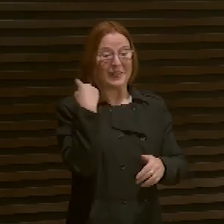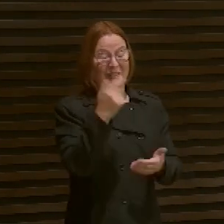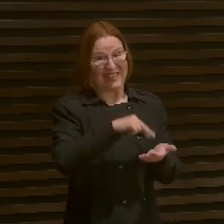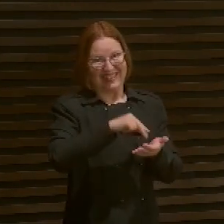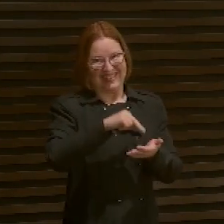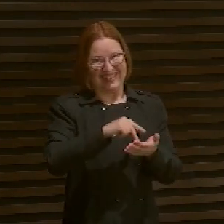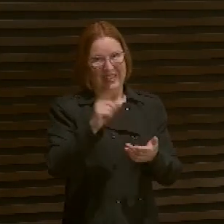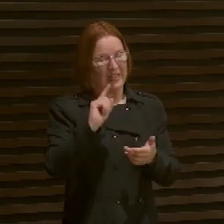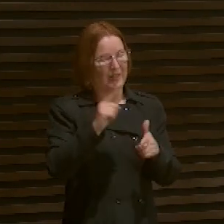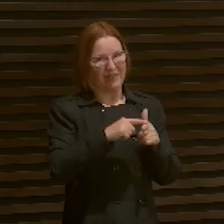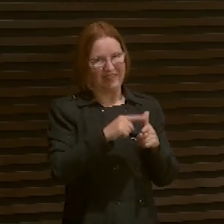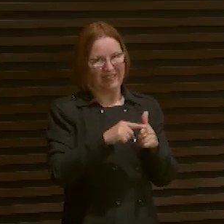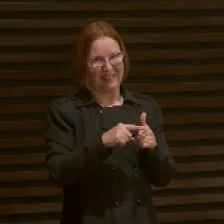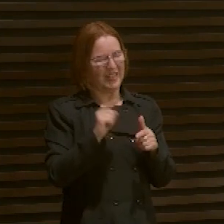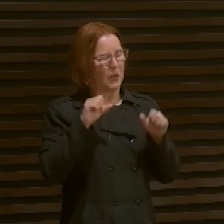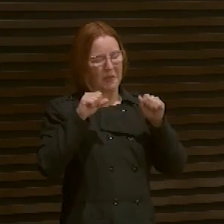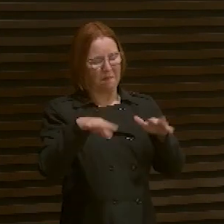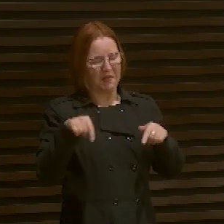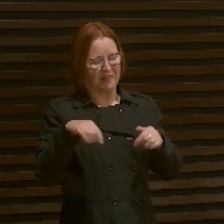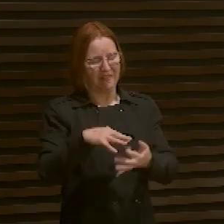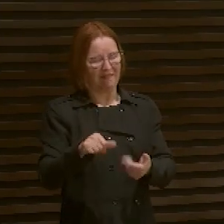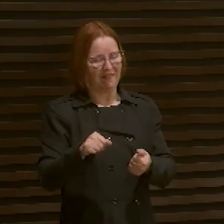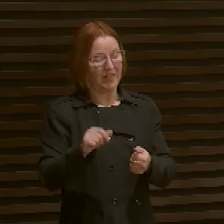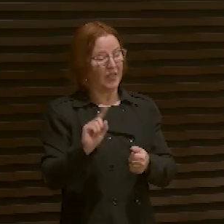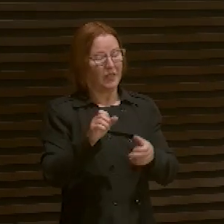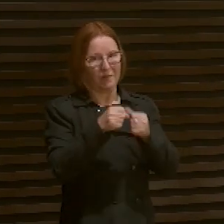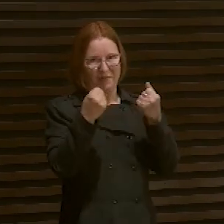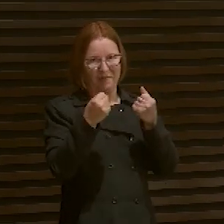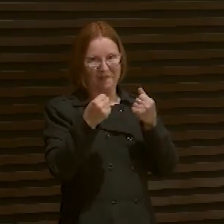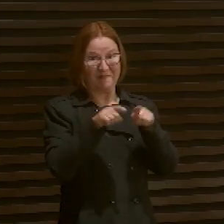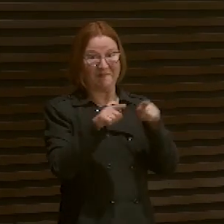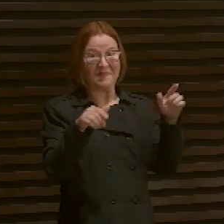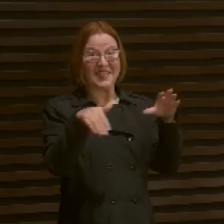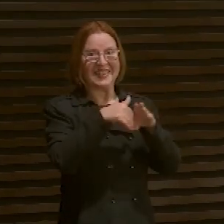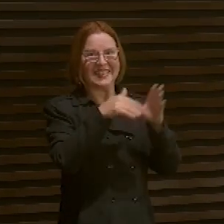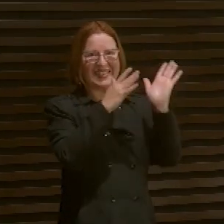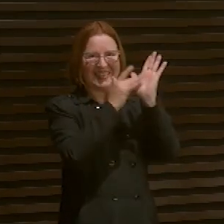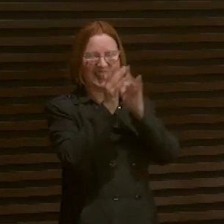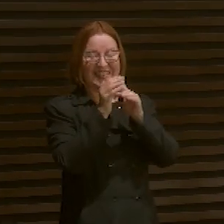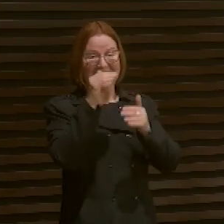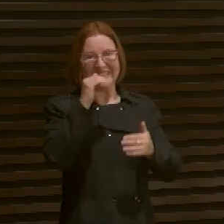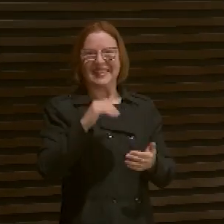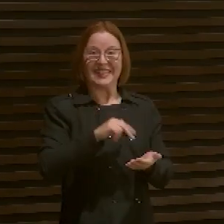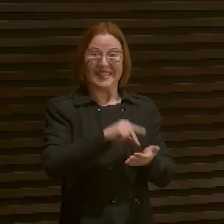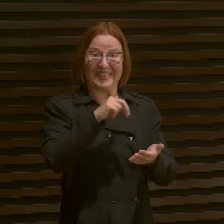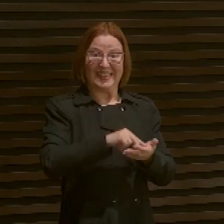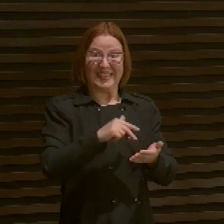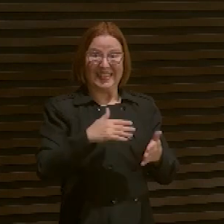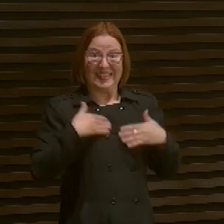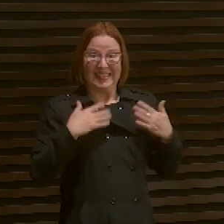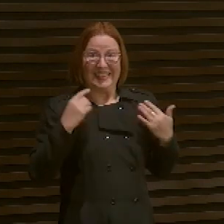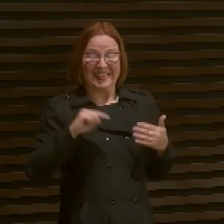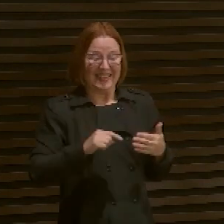circunstâncias, não são nas bênçãos terrenas, não é no pão, é nele. mas crendo, exultais com alegria indizível e cheia